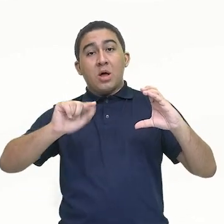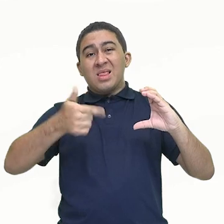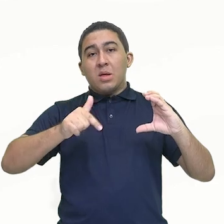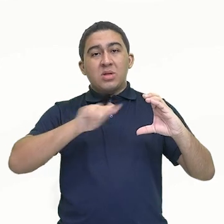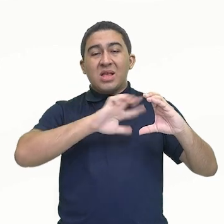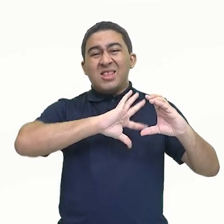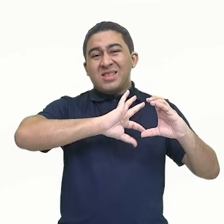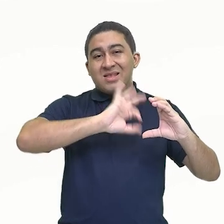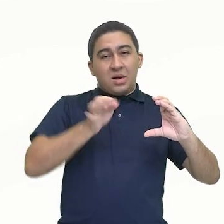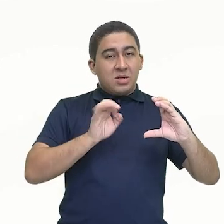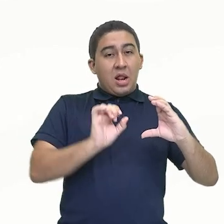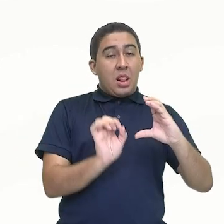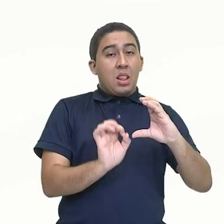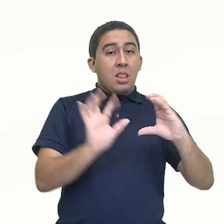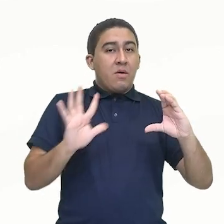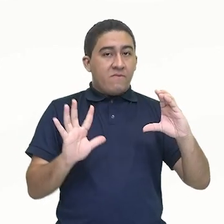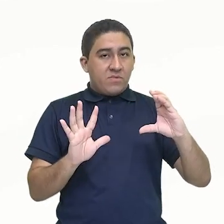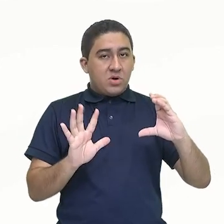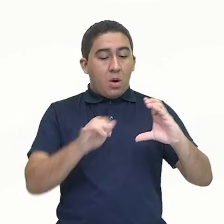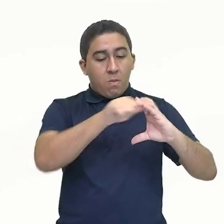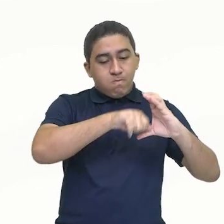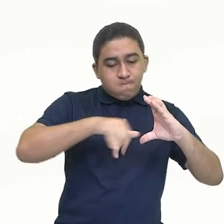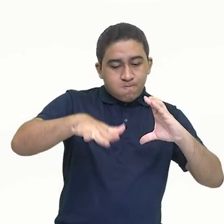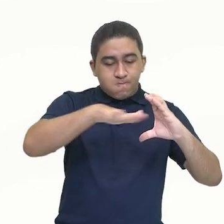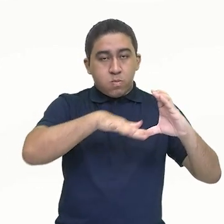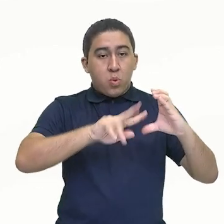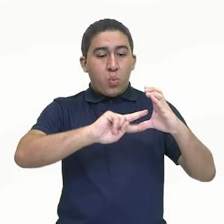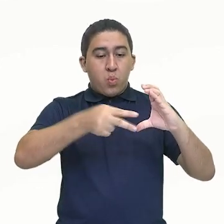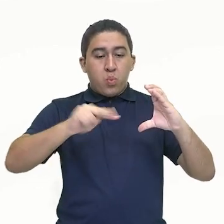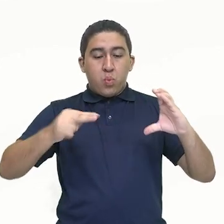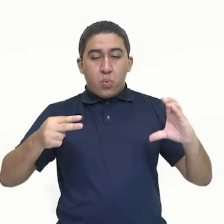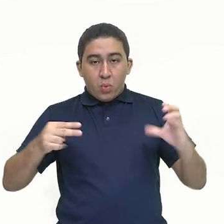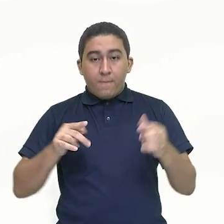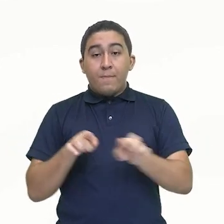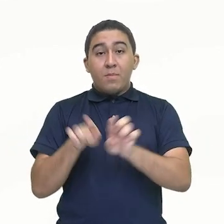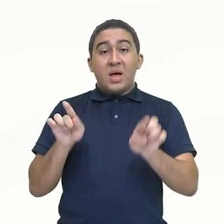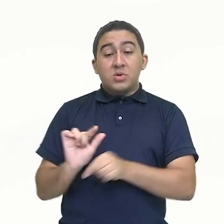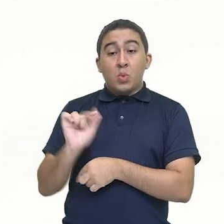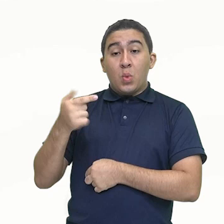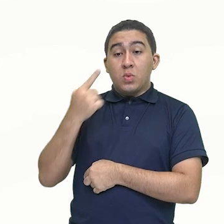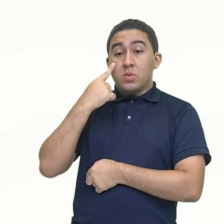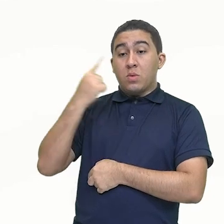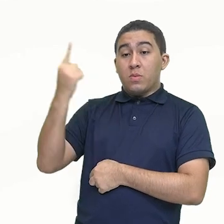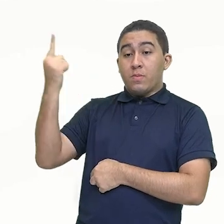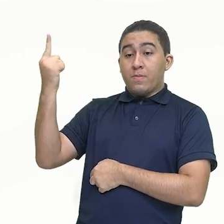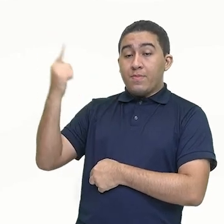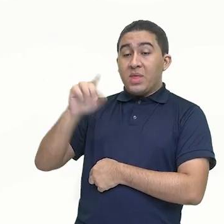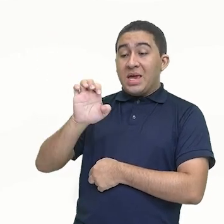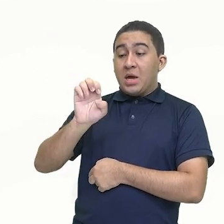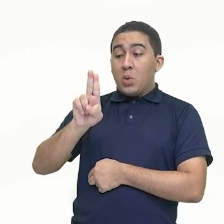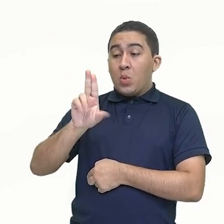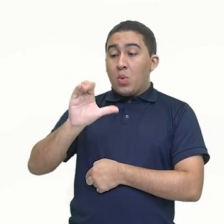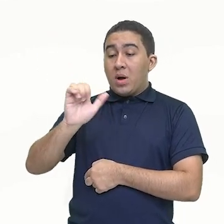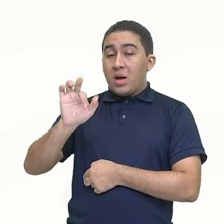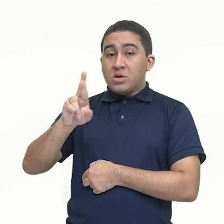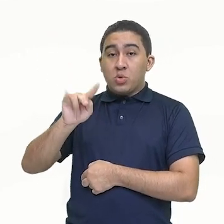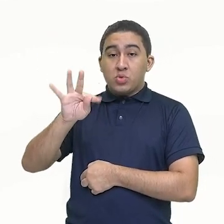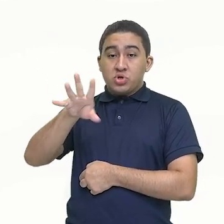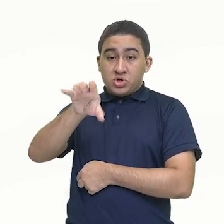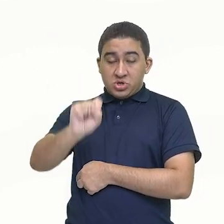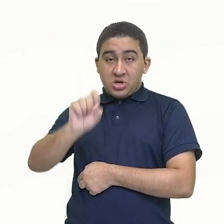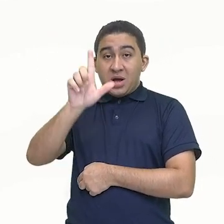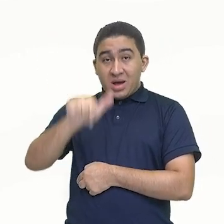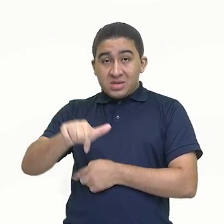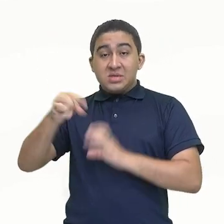a membrana nuclear. Já os organismos, né, as células eucariontes, que são células